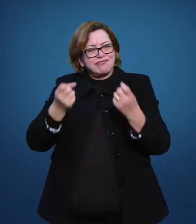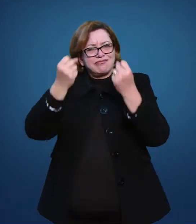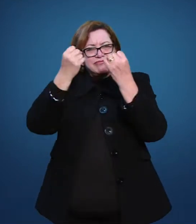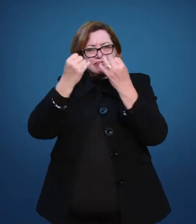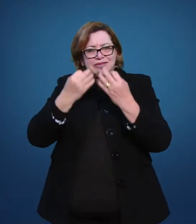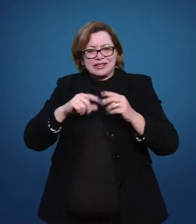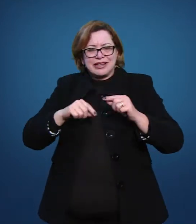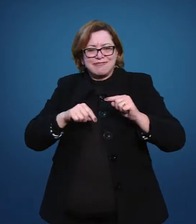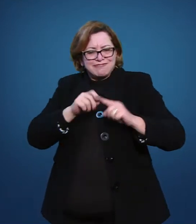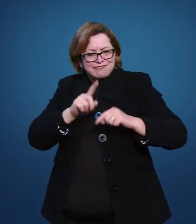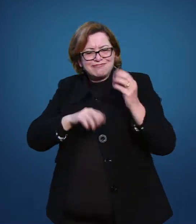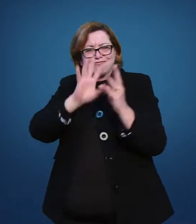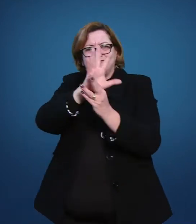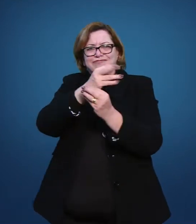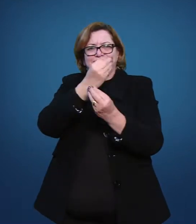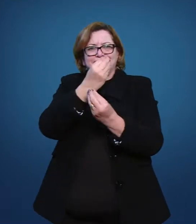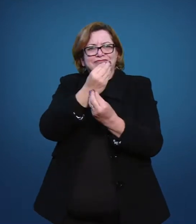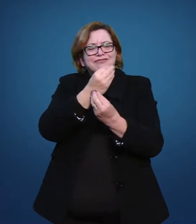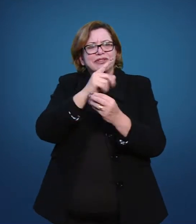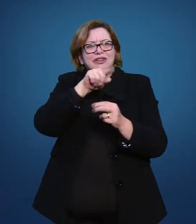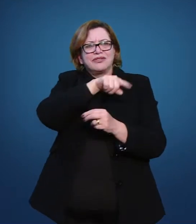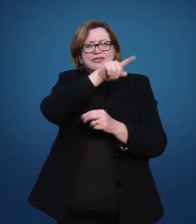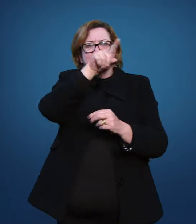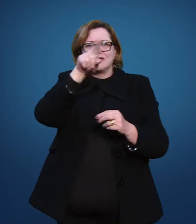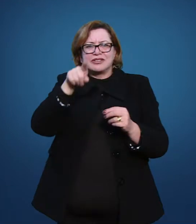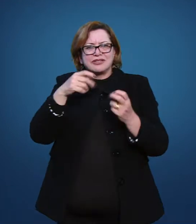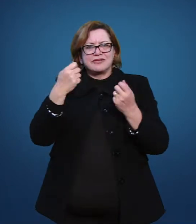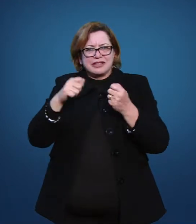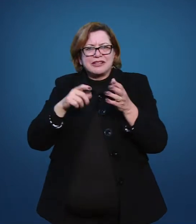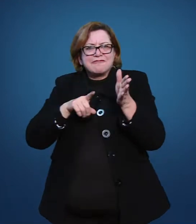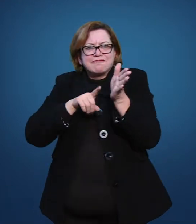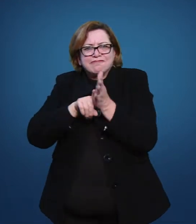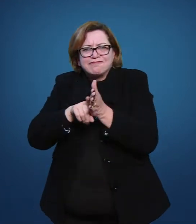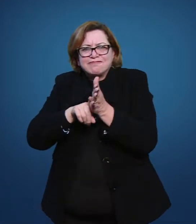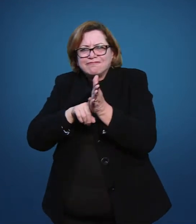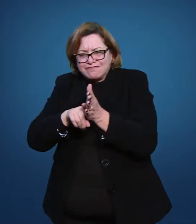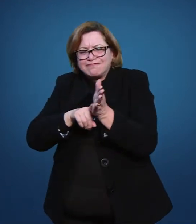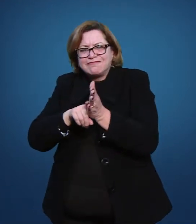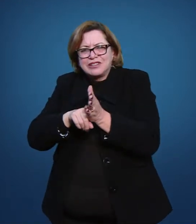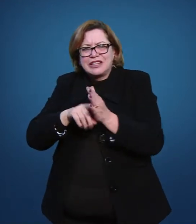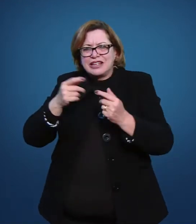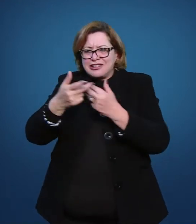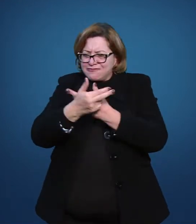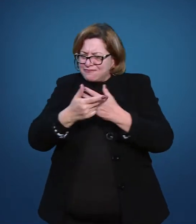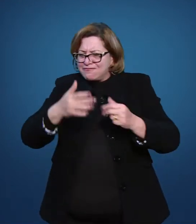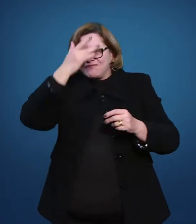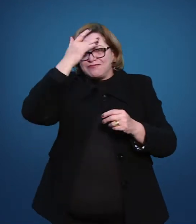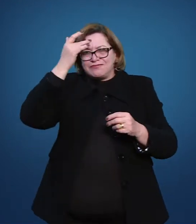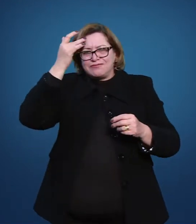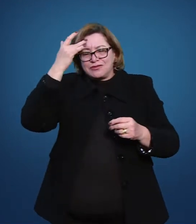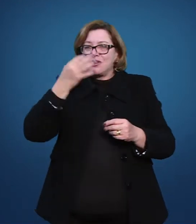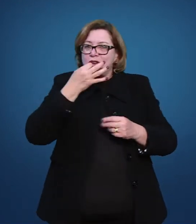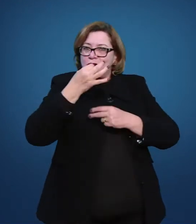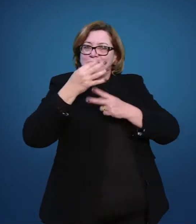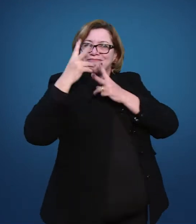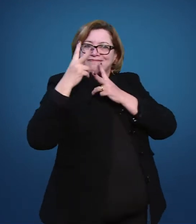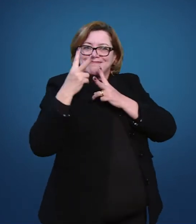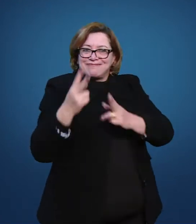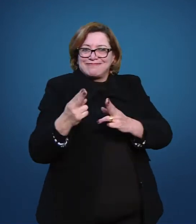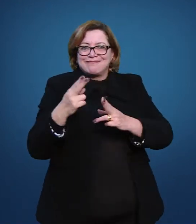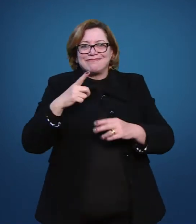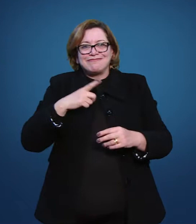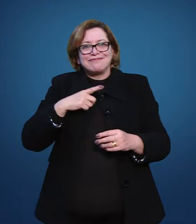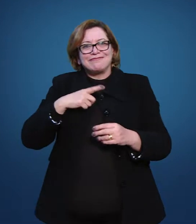um objeto artístico, você provavelmente vai ter que fazer uma pesquisa em que vários autores concordam, têm um ponto de vista